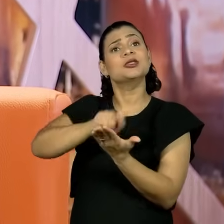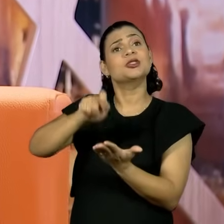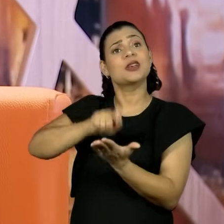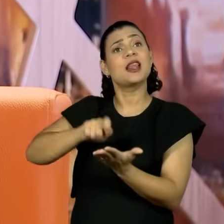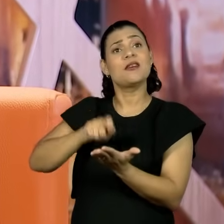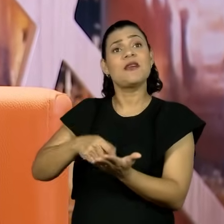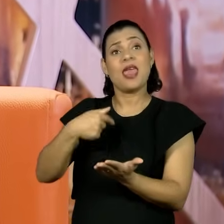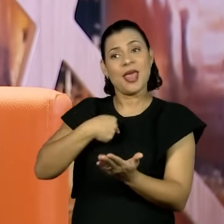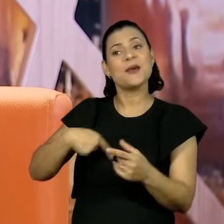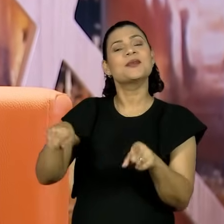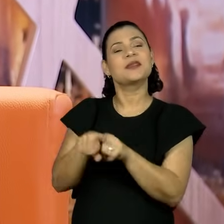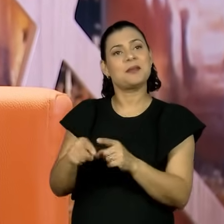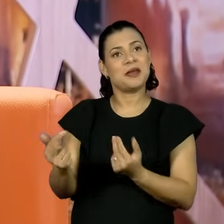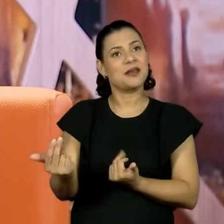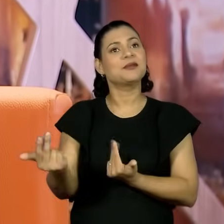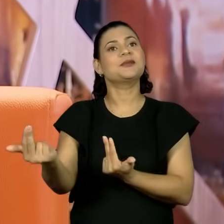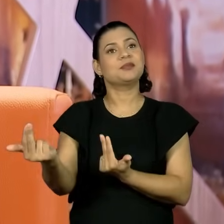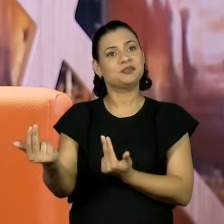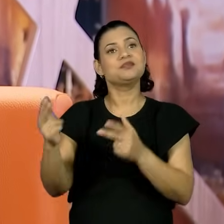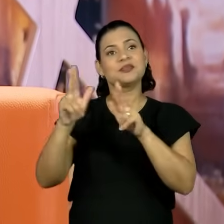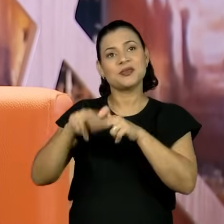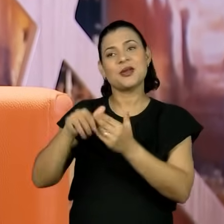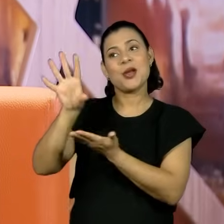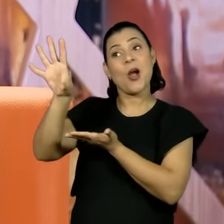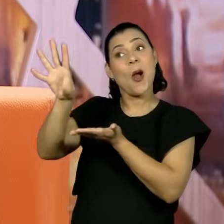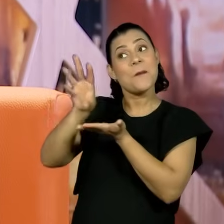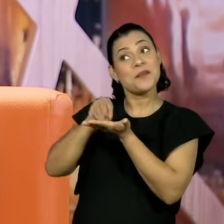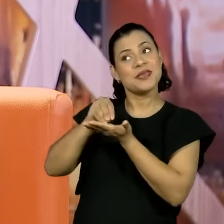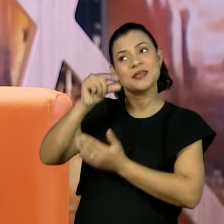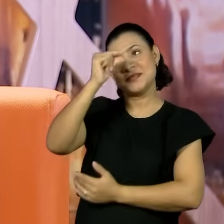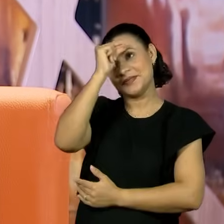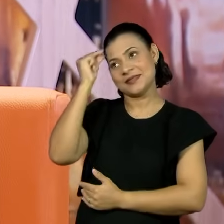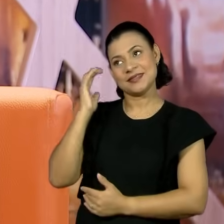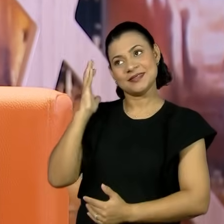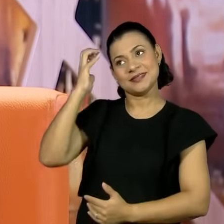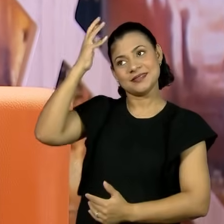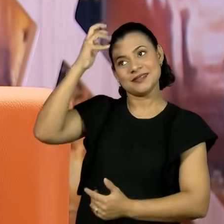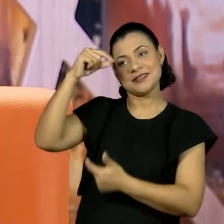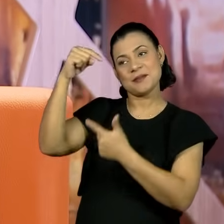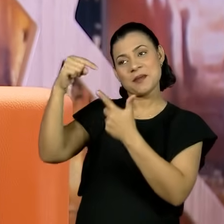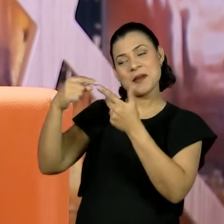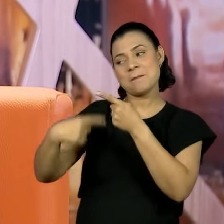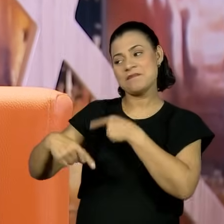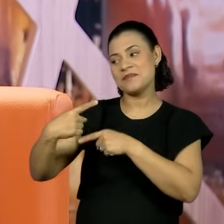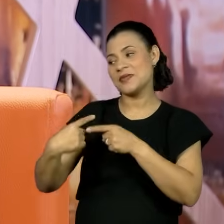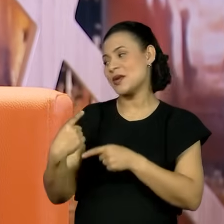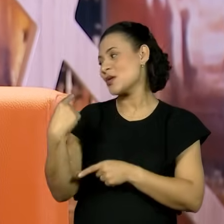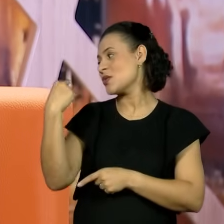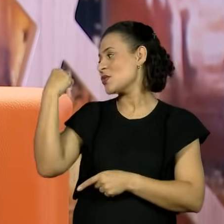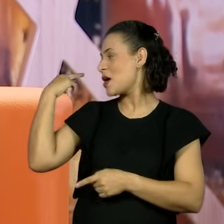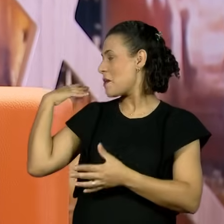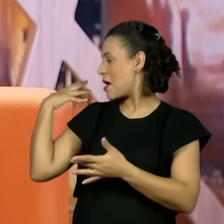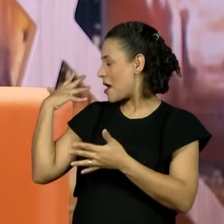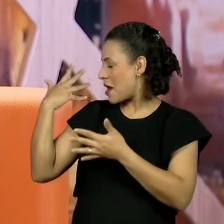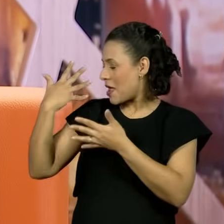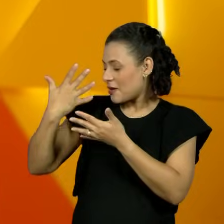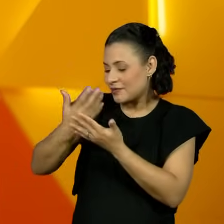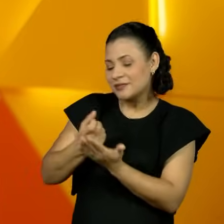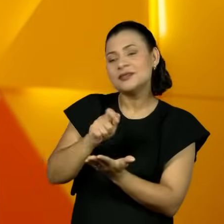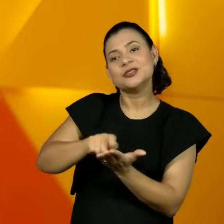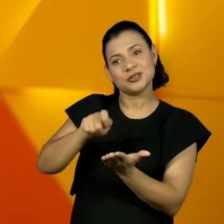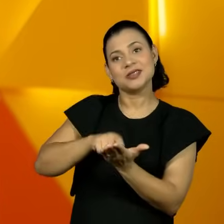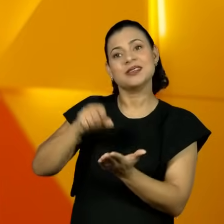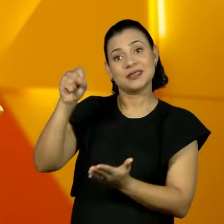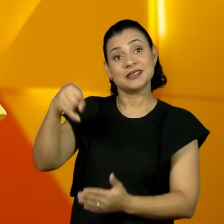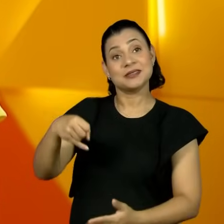também, eu sigo os passos da nossa mestra e também de tantas outras que me antecederam, a escrita como uma forma de vingança.